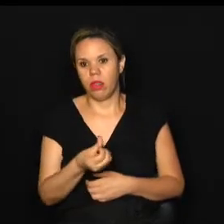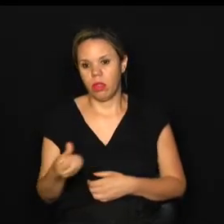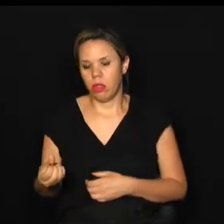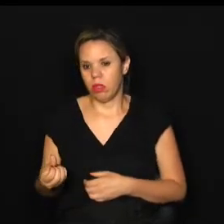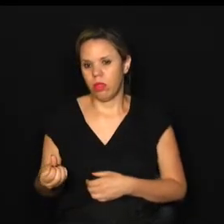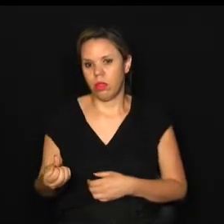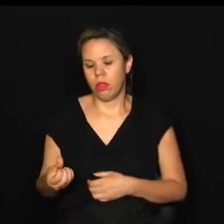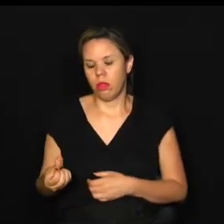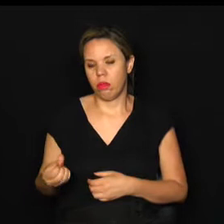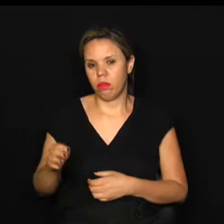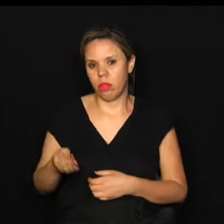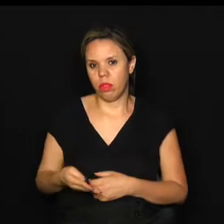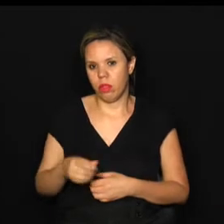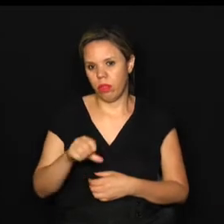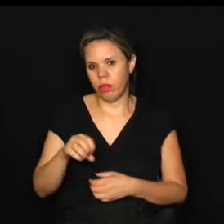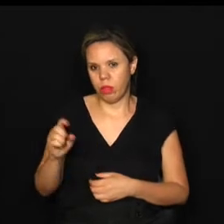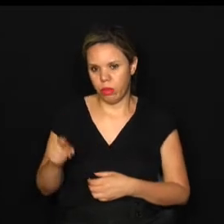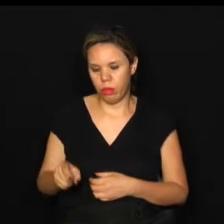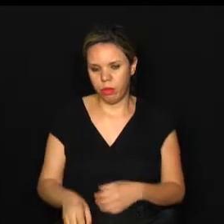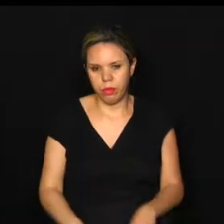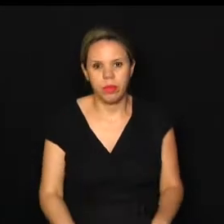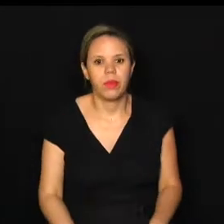3.066.900.000.